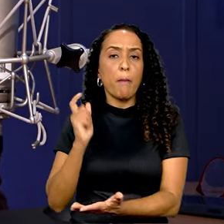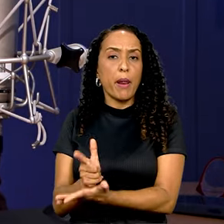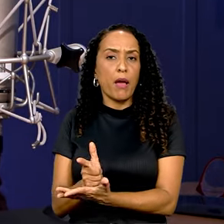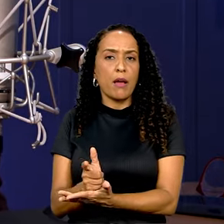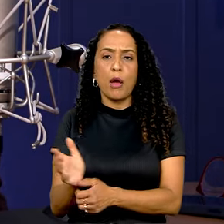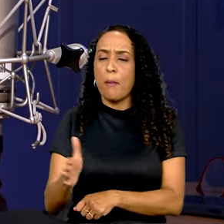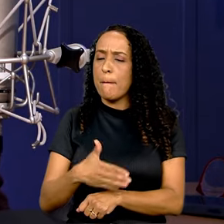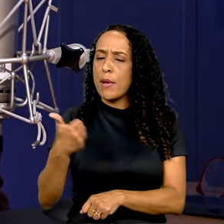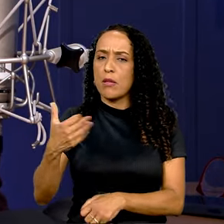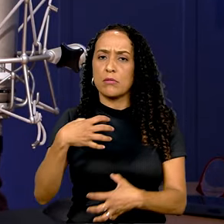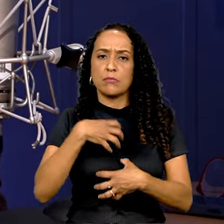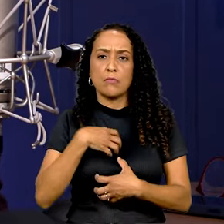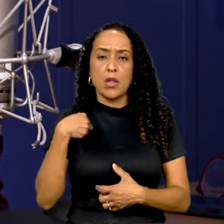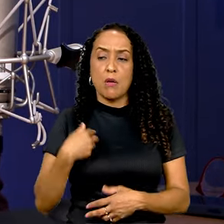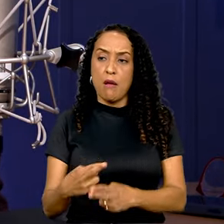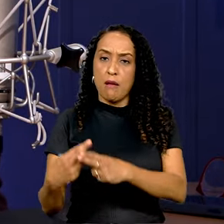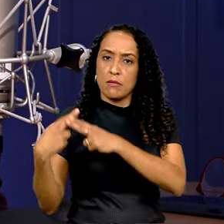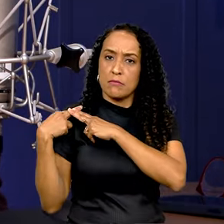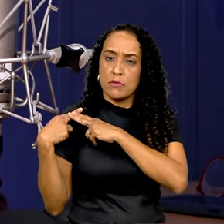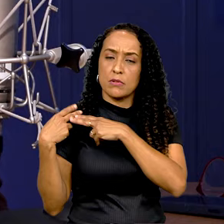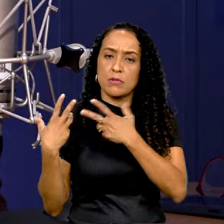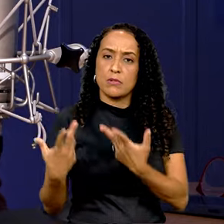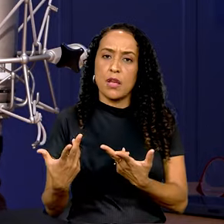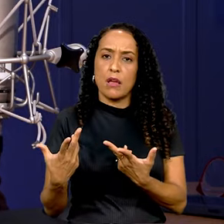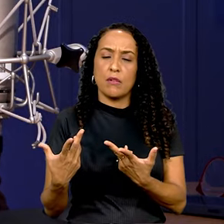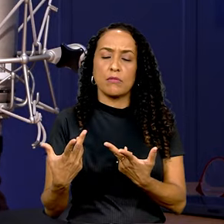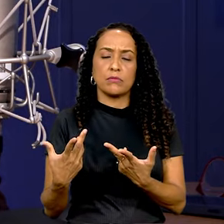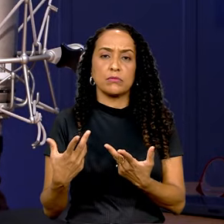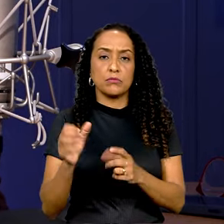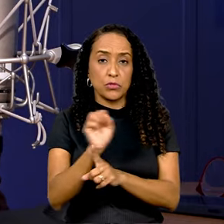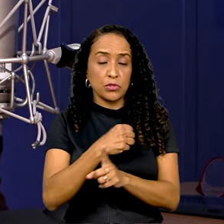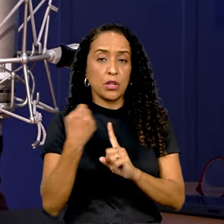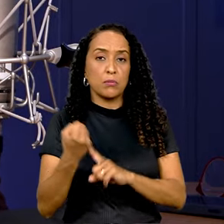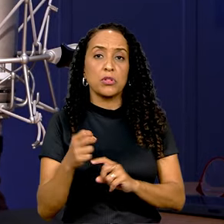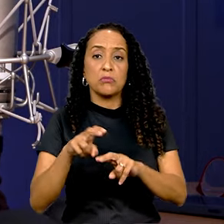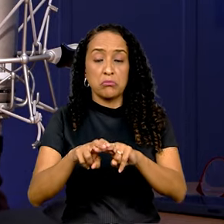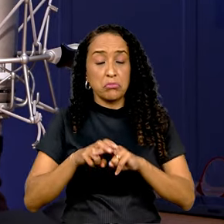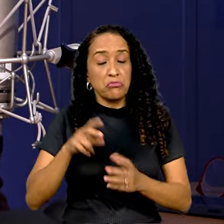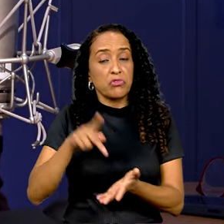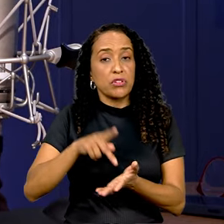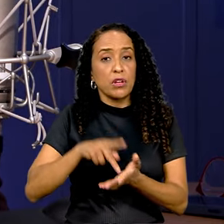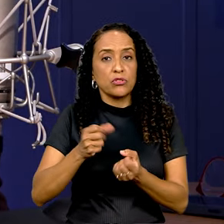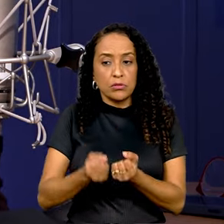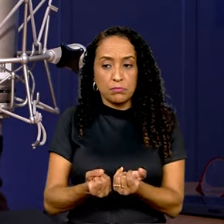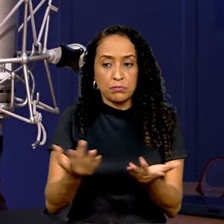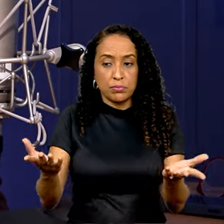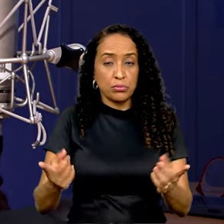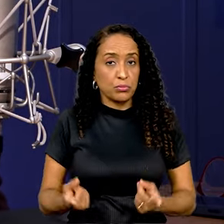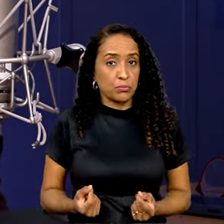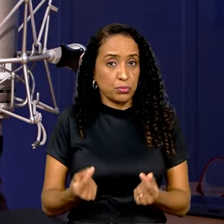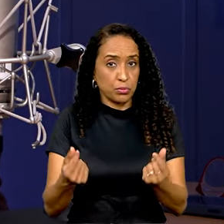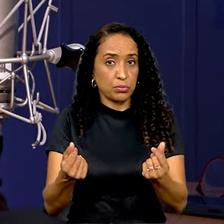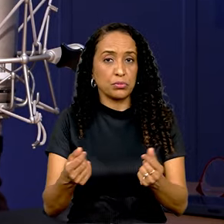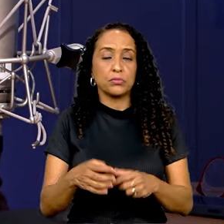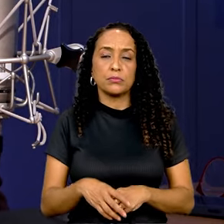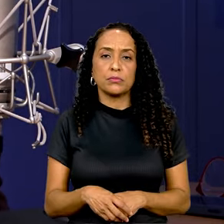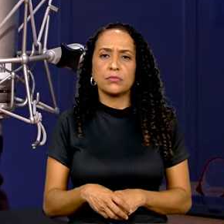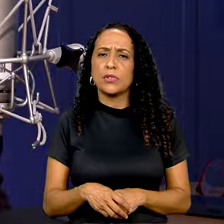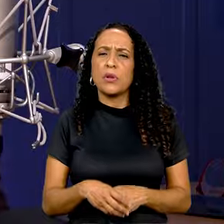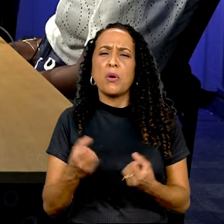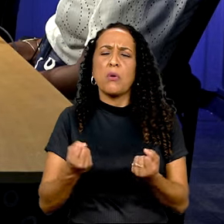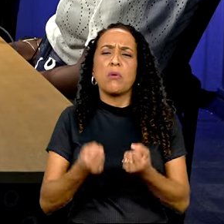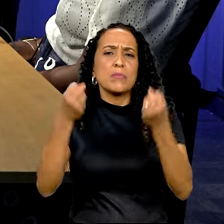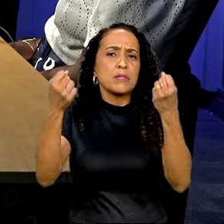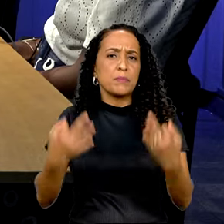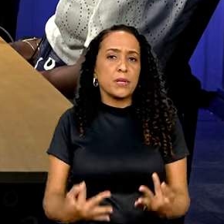melhor maneira de eu ser responsável socialmente porque eu tô realmente distribuindo renda eu dou renda e a gente tem alg explica esse conceito